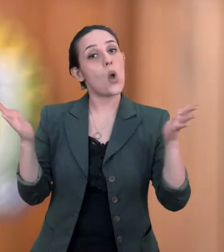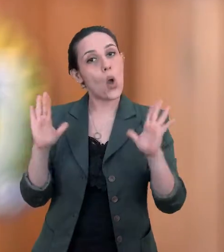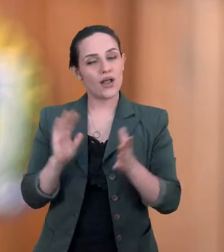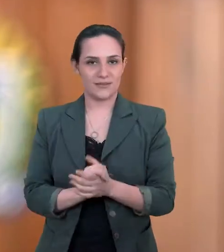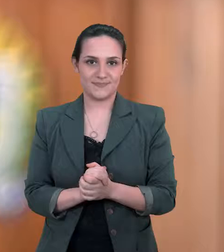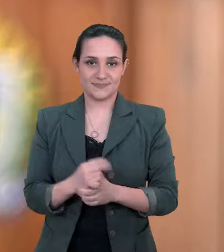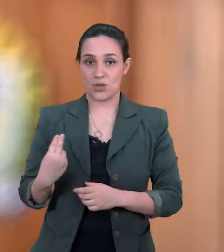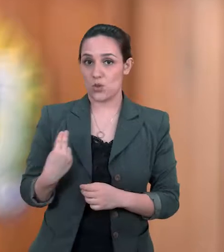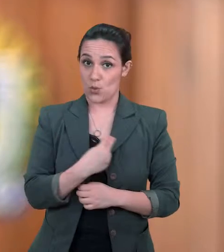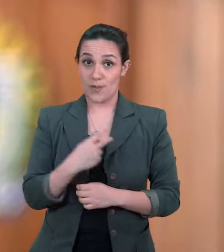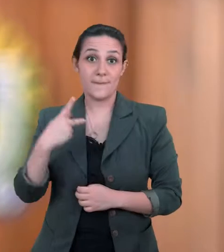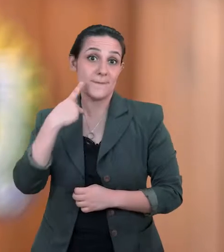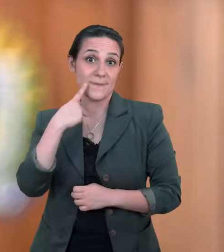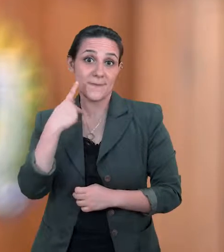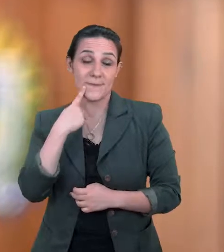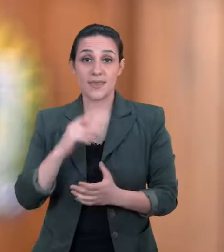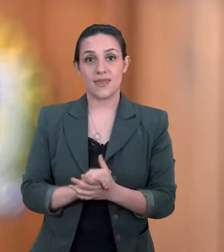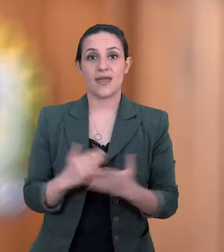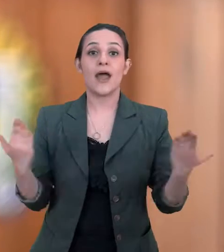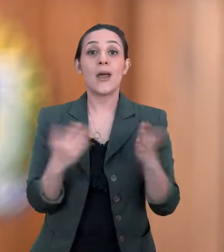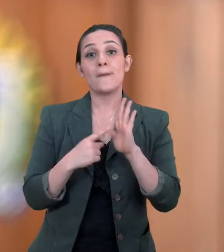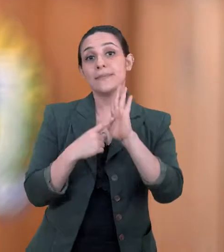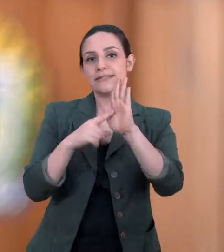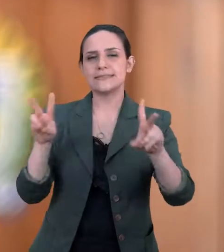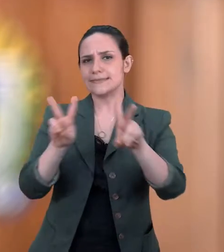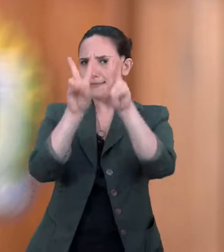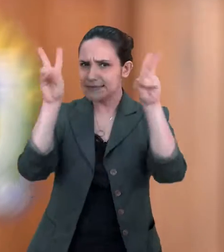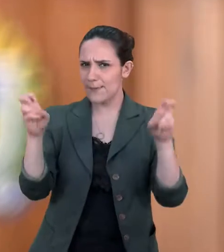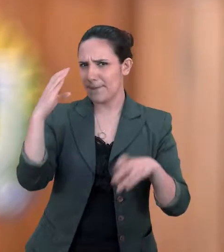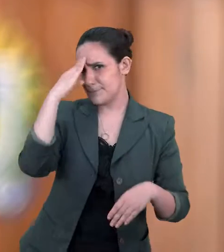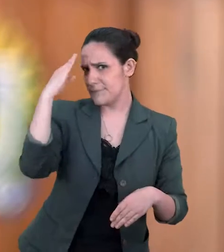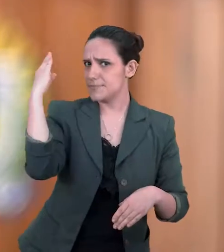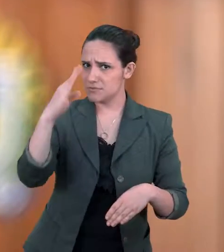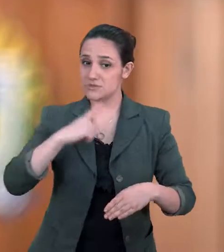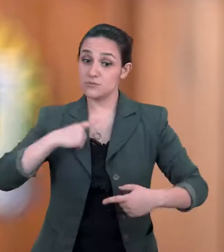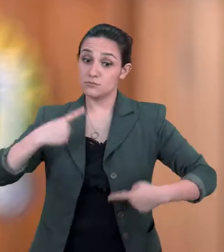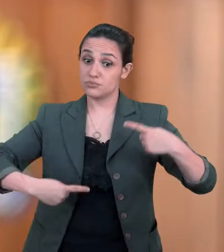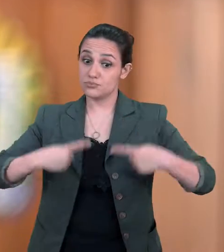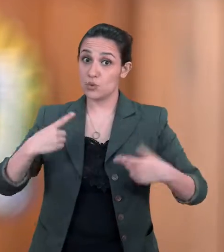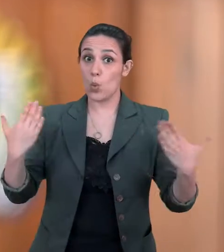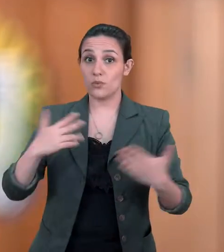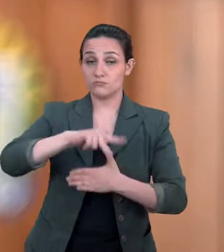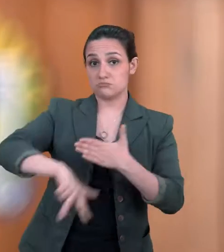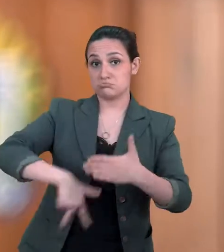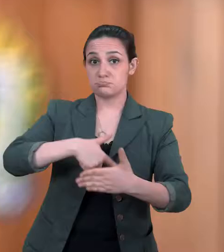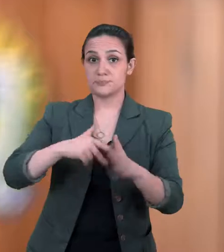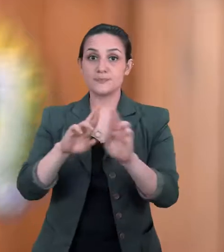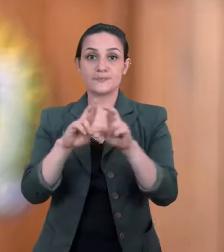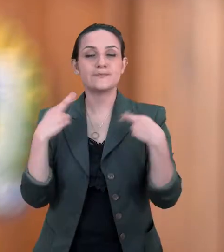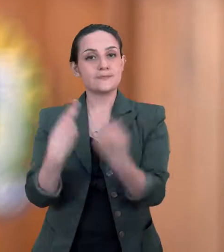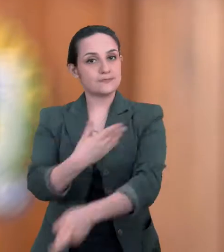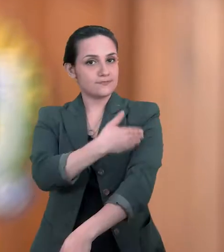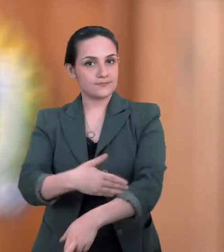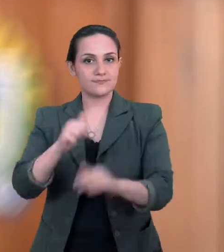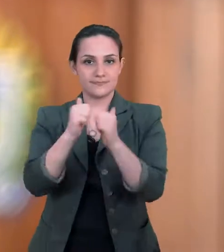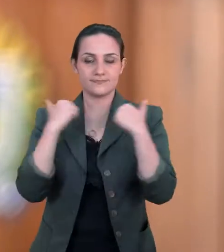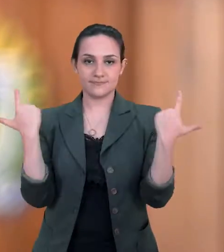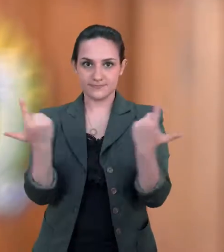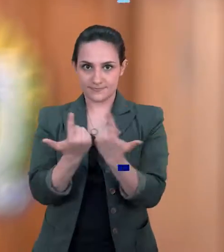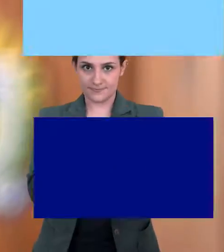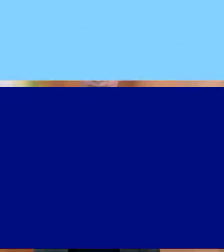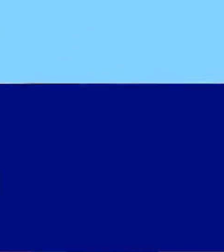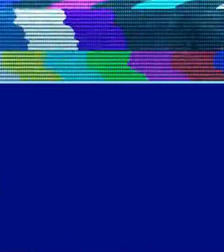Olá, eu sou Alessandro Perim e apresento os principais assuntos debatidos na tribuna durante as sessões plenárias da